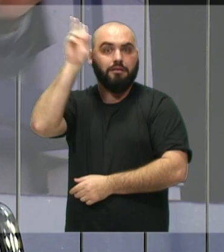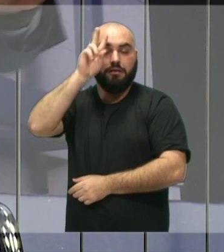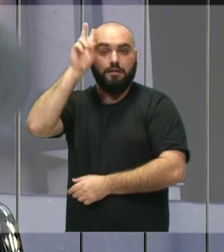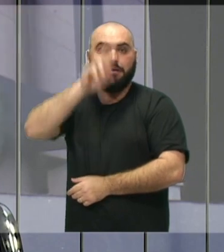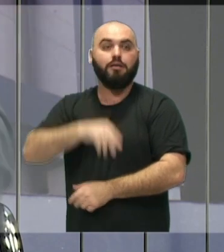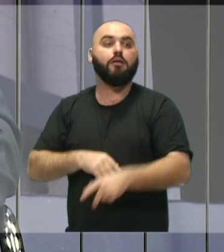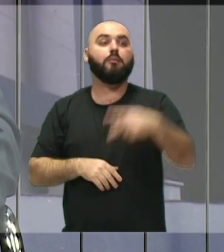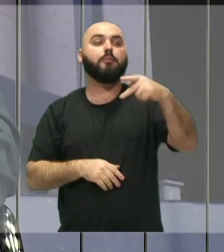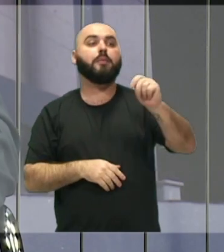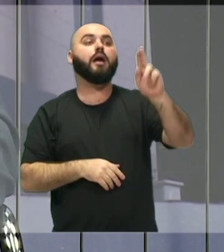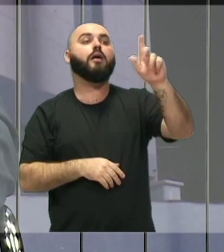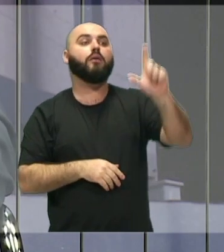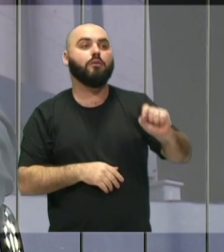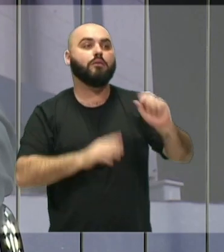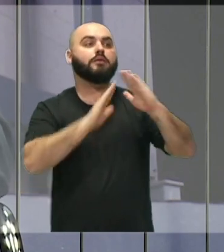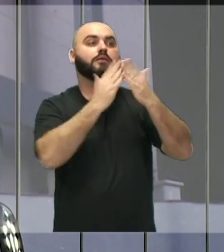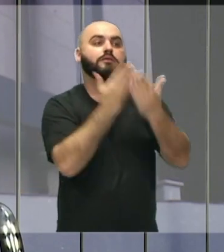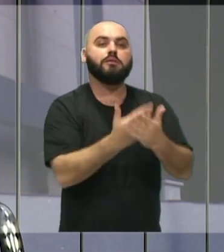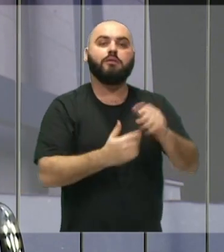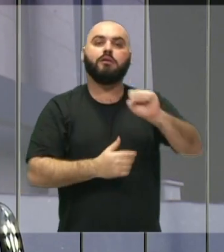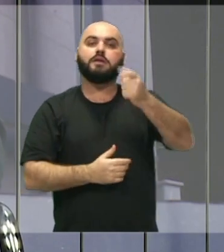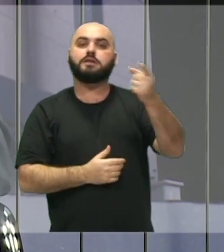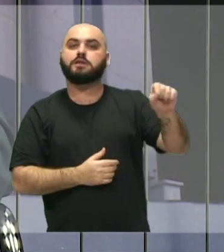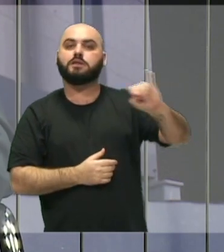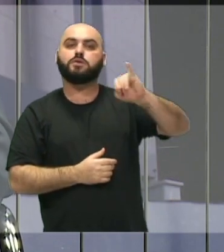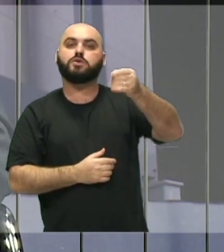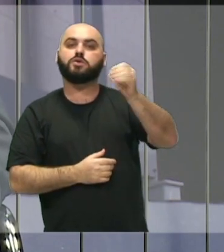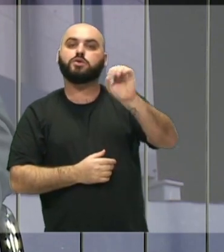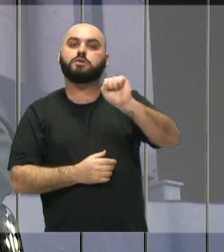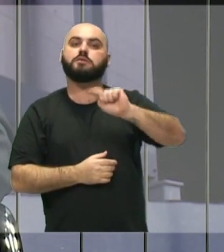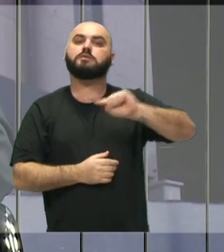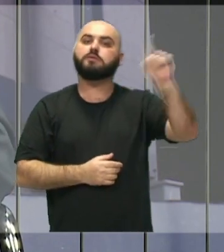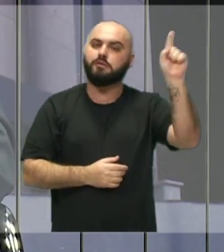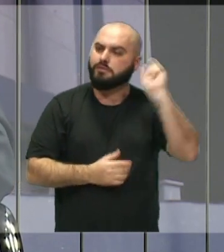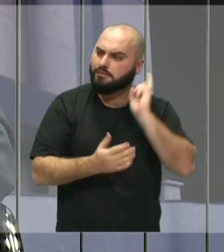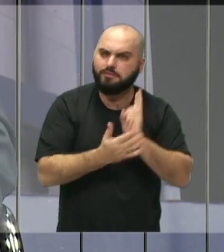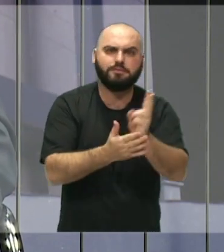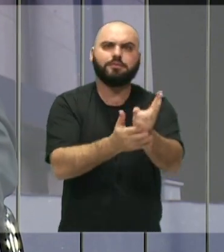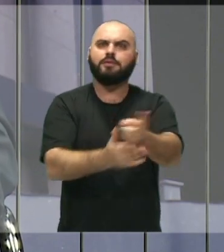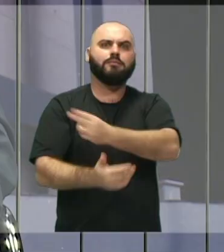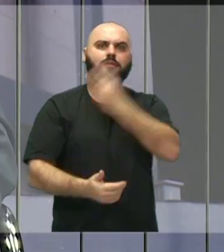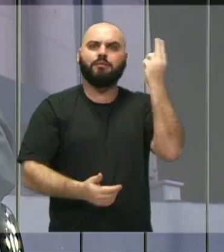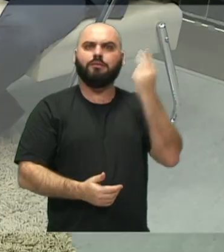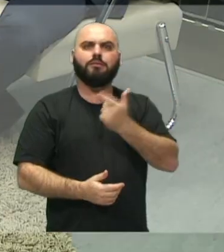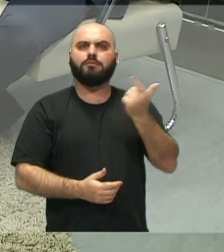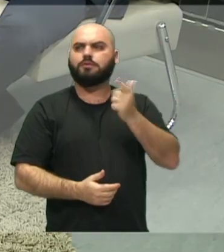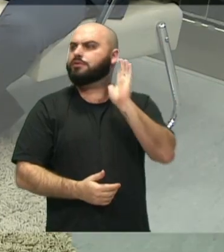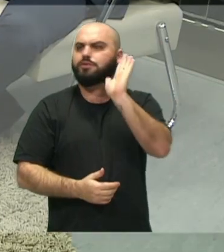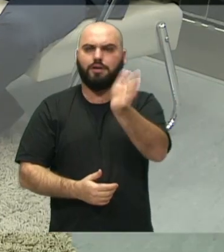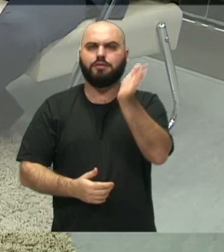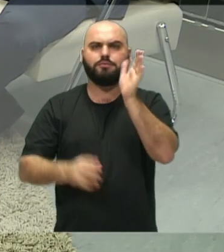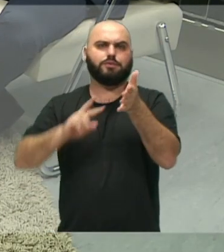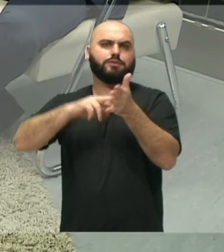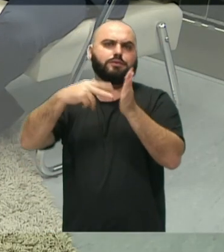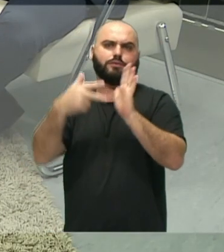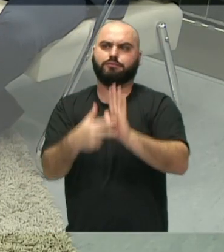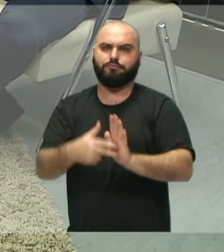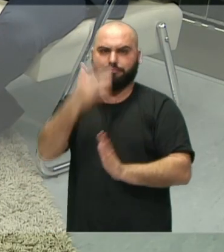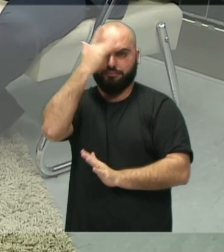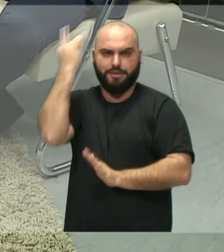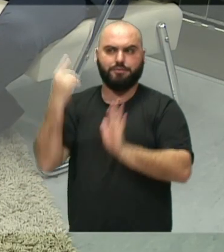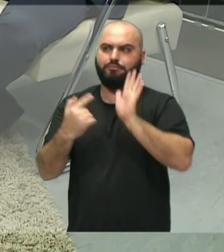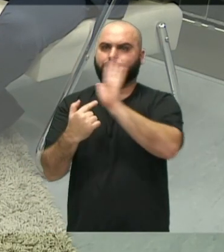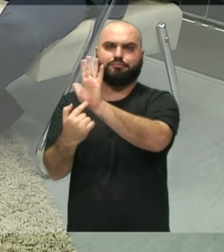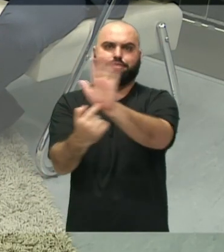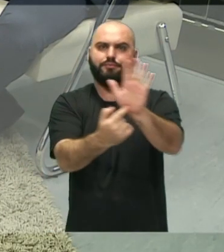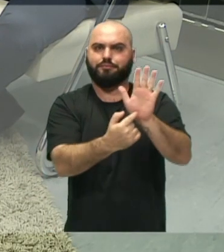Paulo do Colégio São José, você sempre leva o sobrenome da instituição que você trabalha. Então você já é uma pessoa pública. Querendo ou não, você